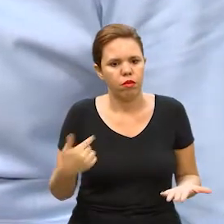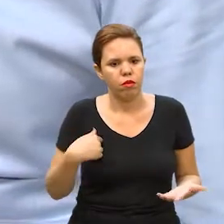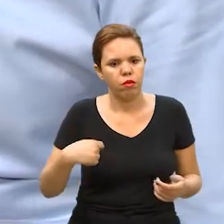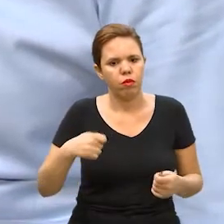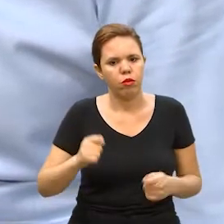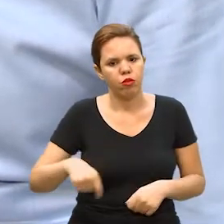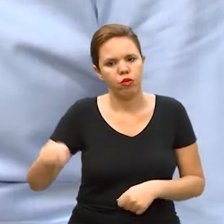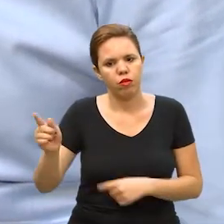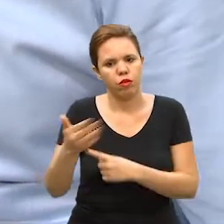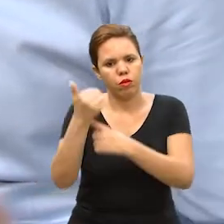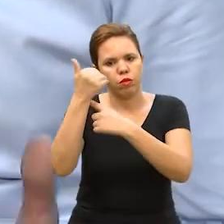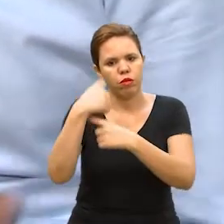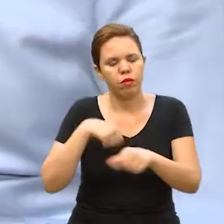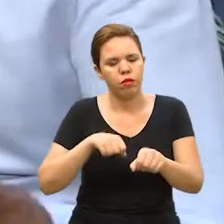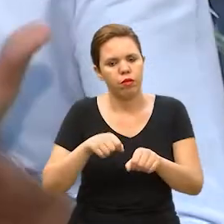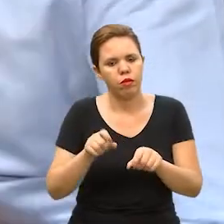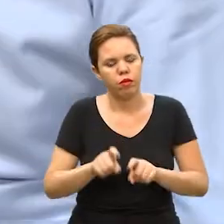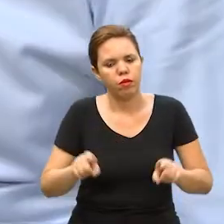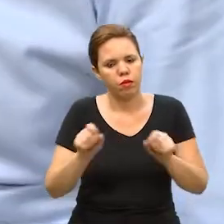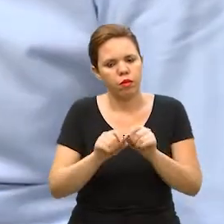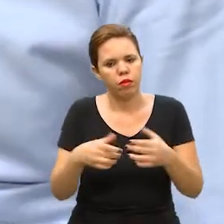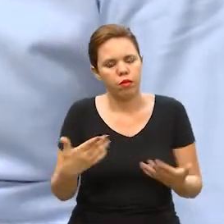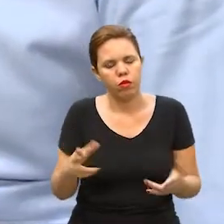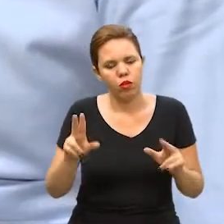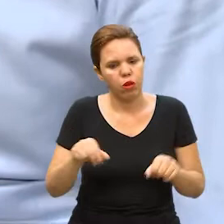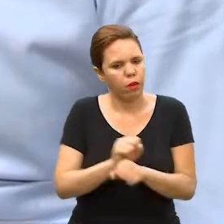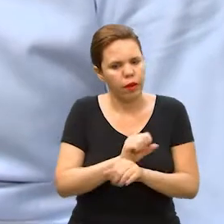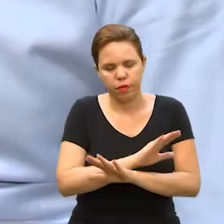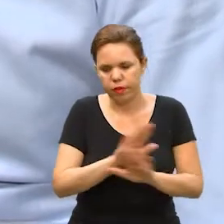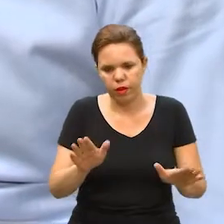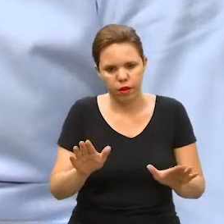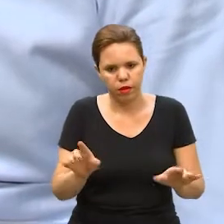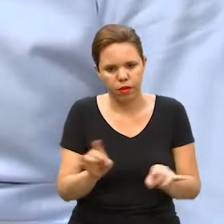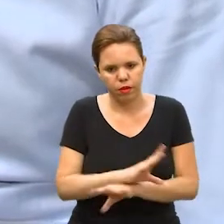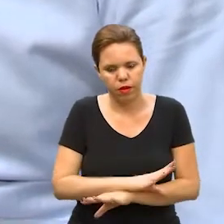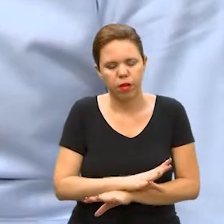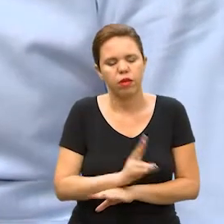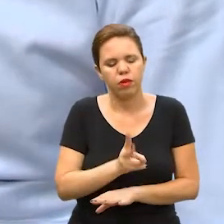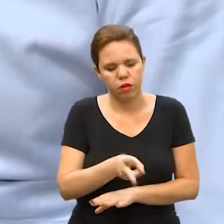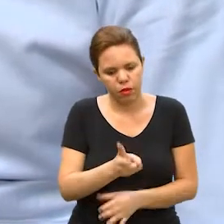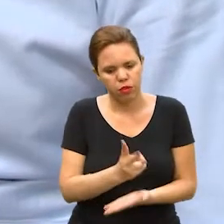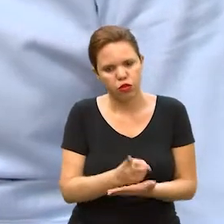ir para a área de tecnologia da informação, nunca mais quis sair, porque